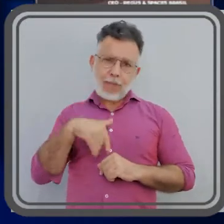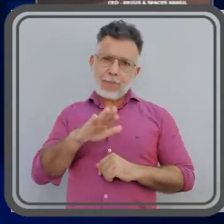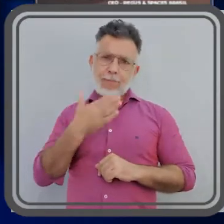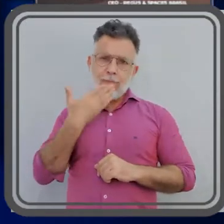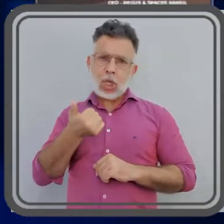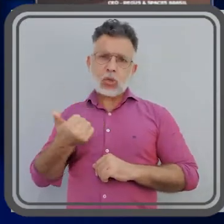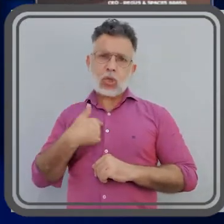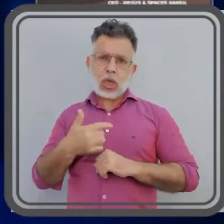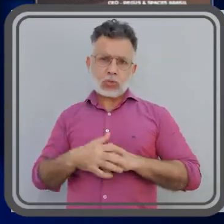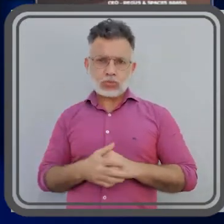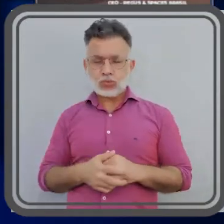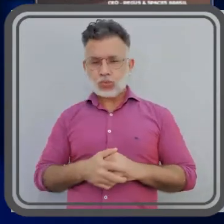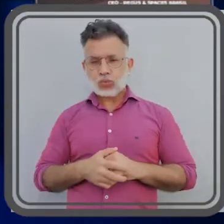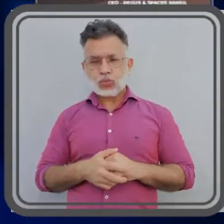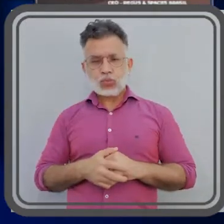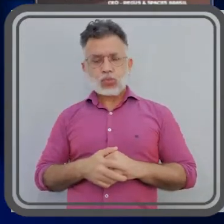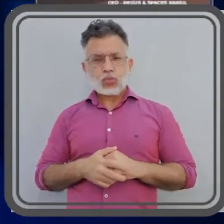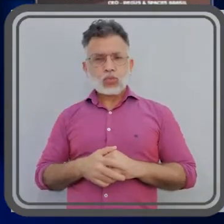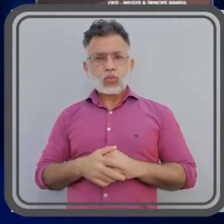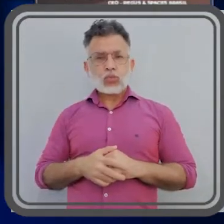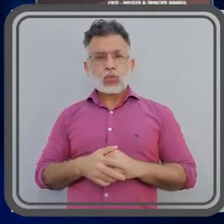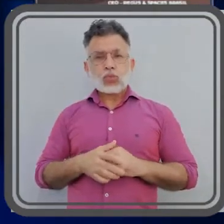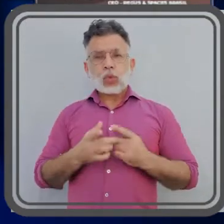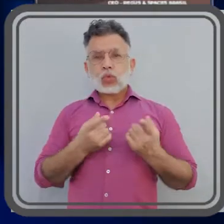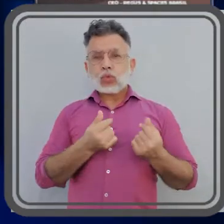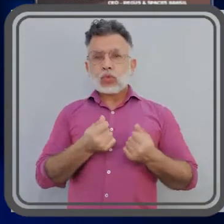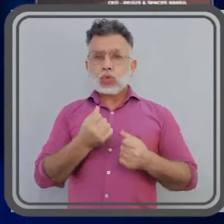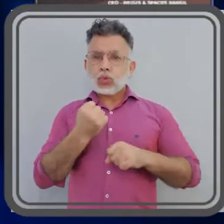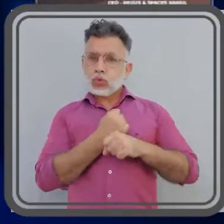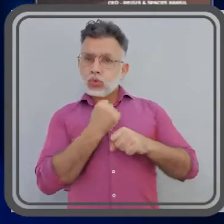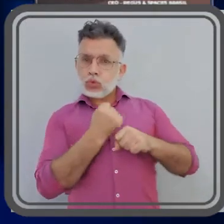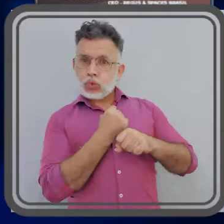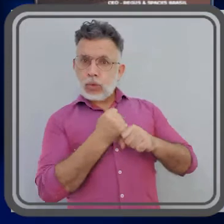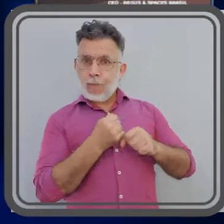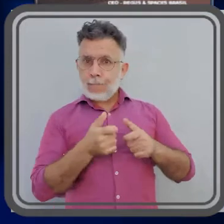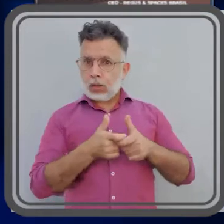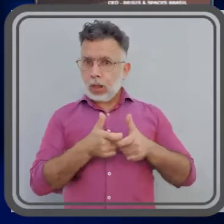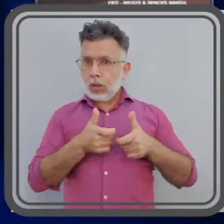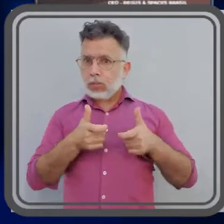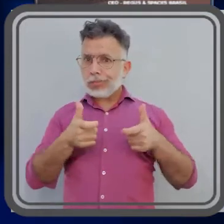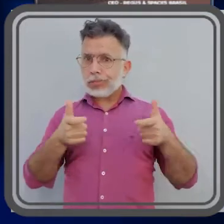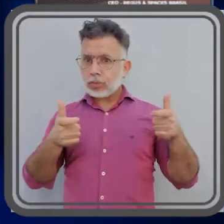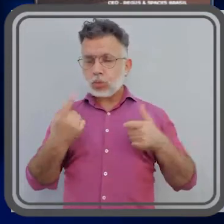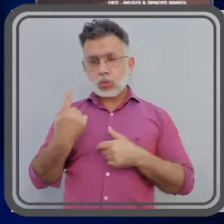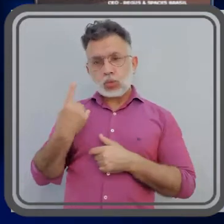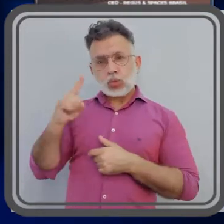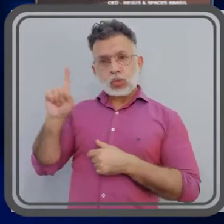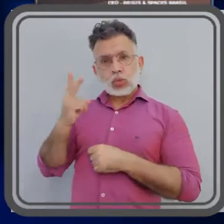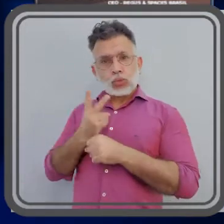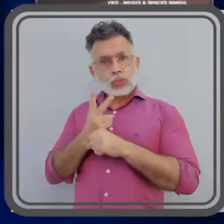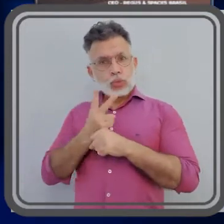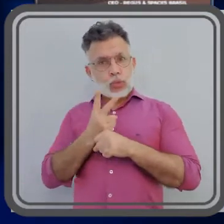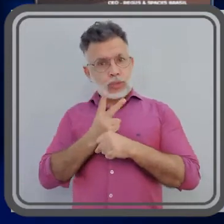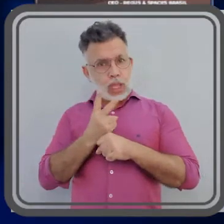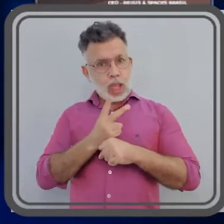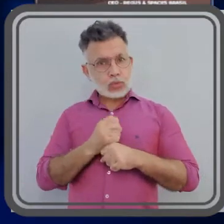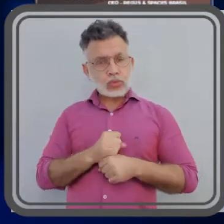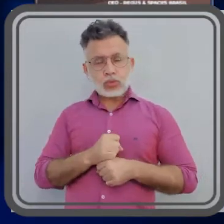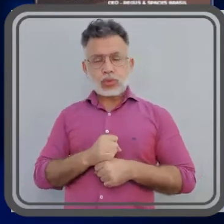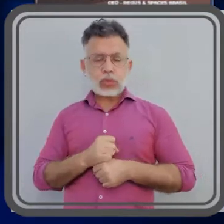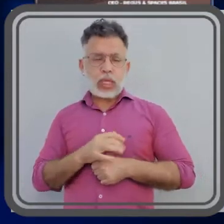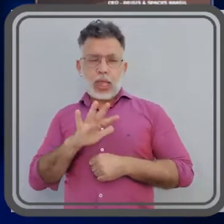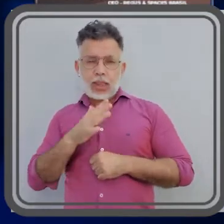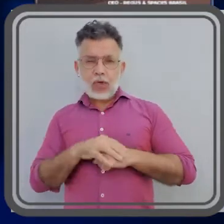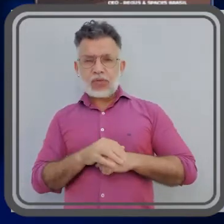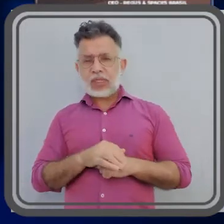Thiago, os custos de construção explodiram, né, nos últimos 2 anos, provavelmente o